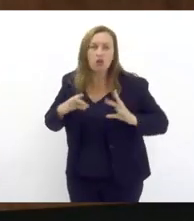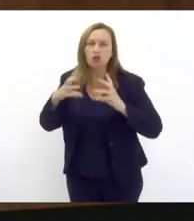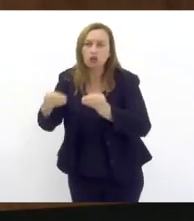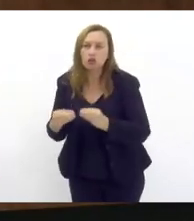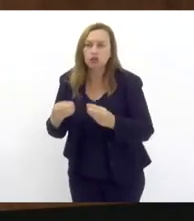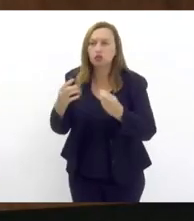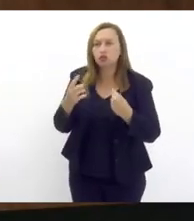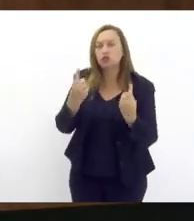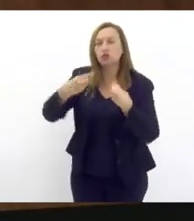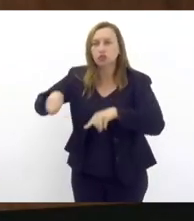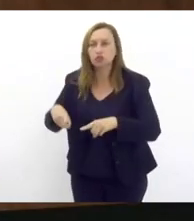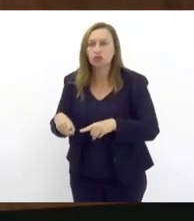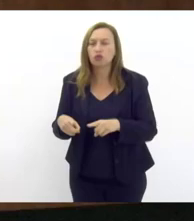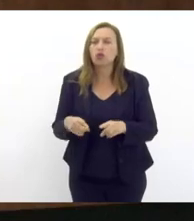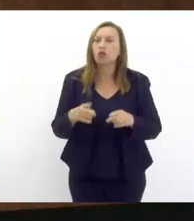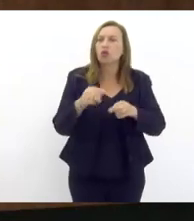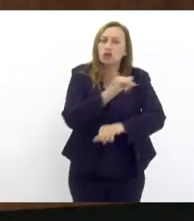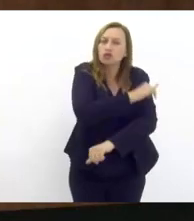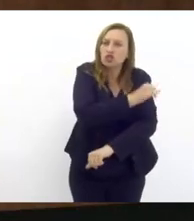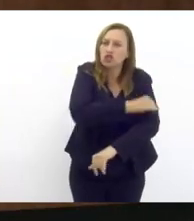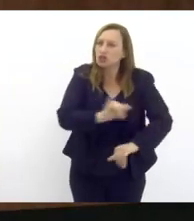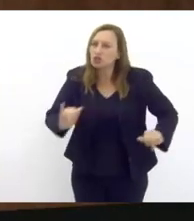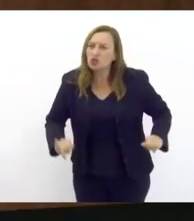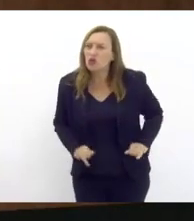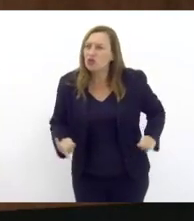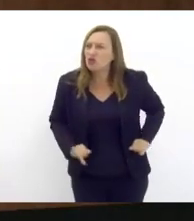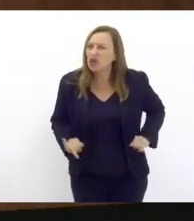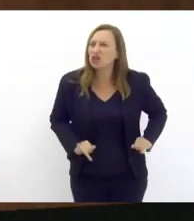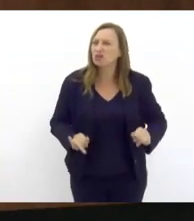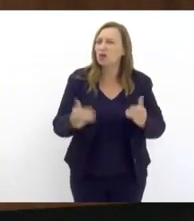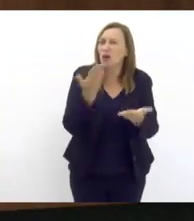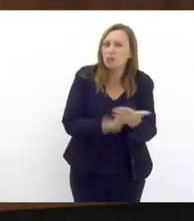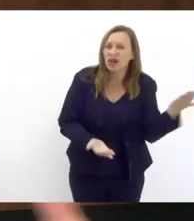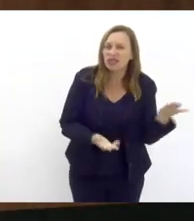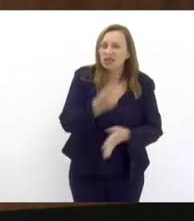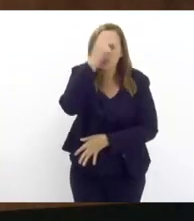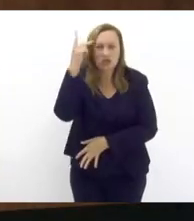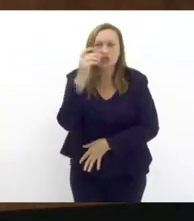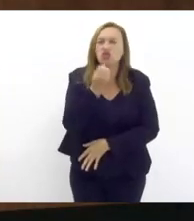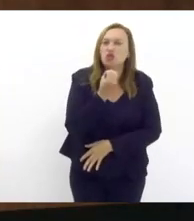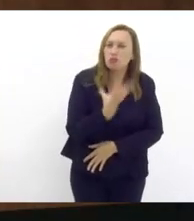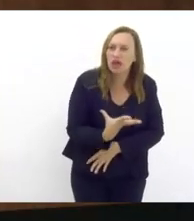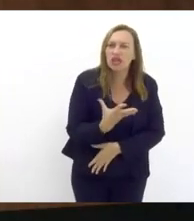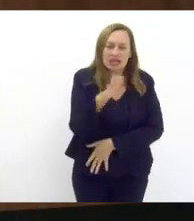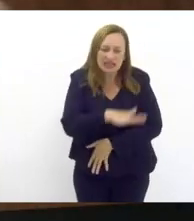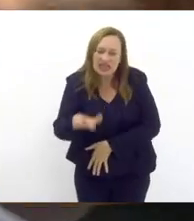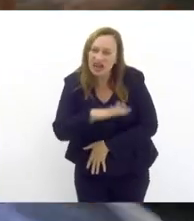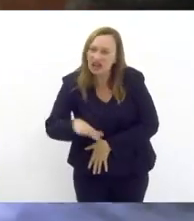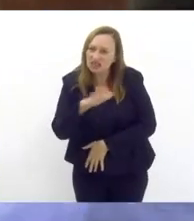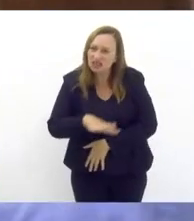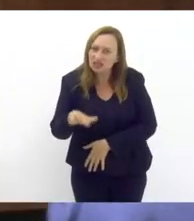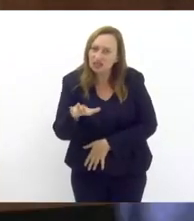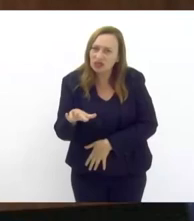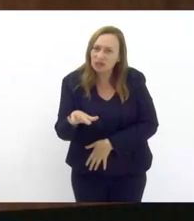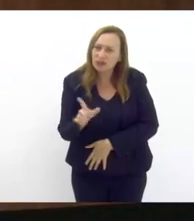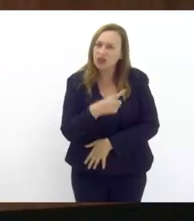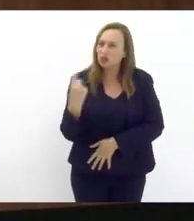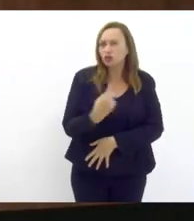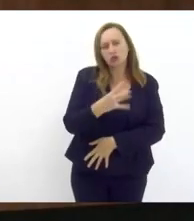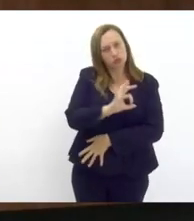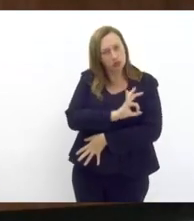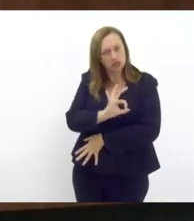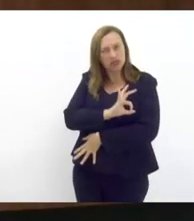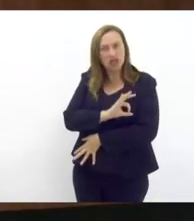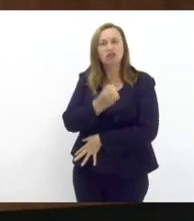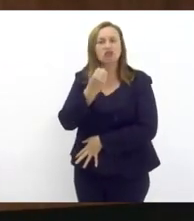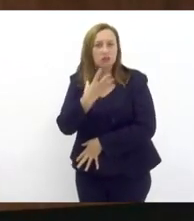O Rio de Janeiro está chorando, chorando a perda de cidadão de bem, crianças e os nossos policiais